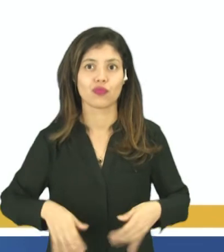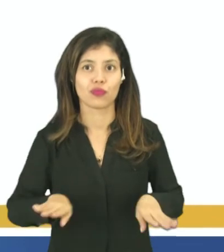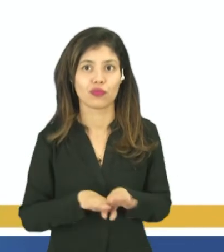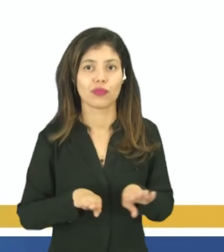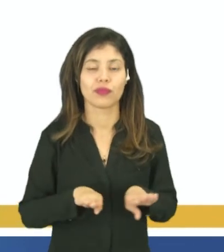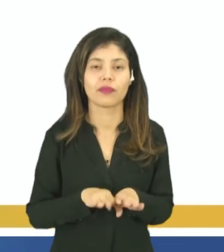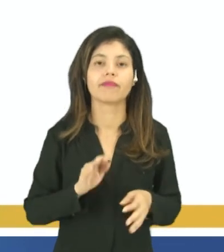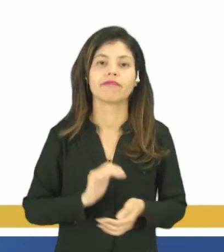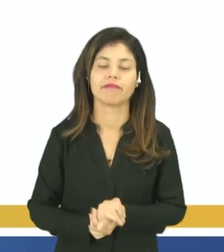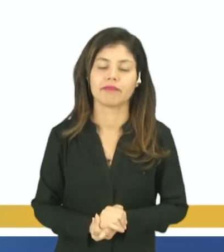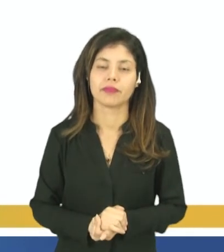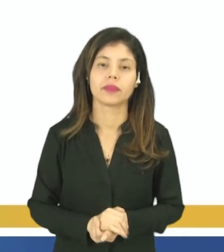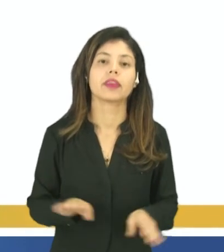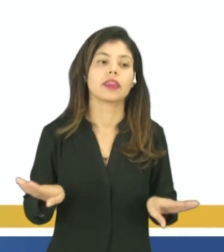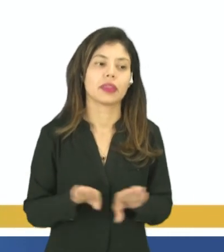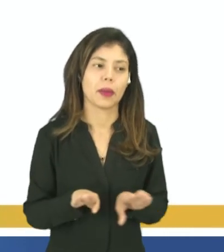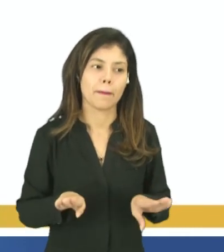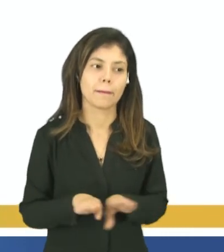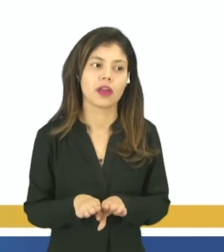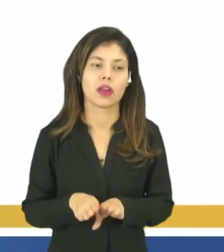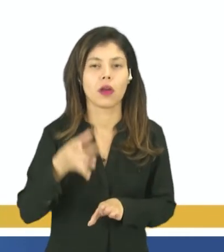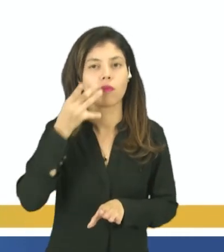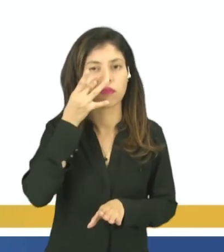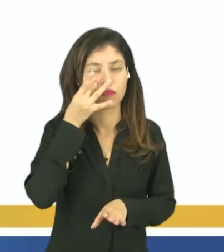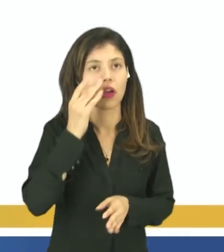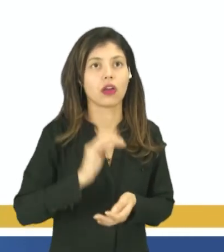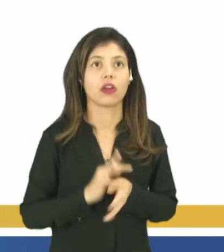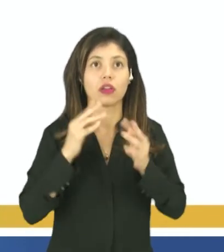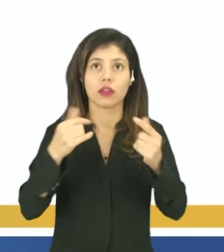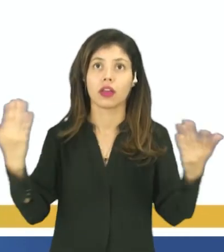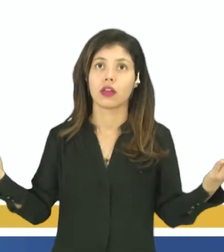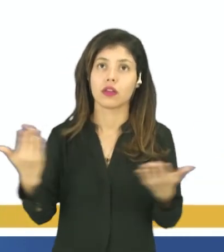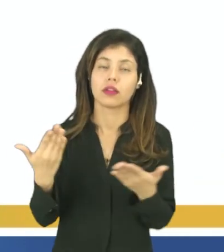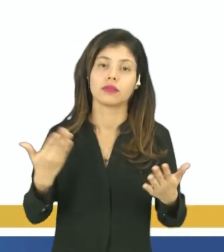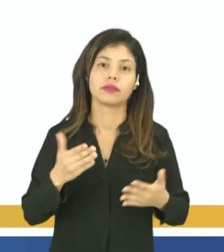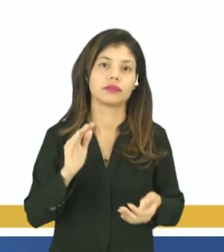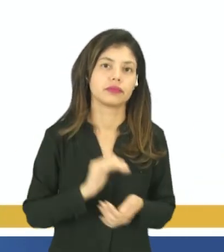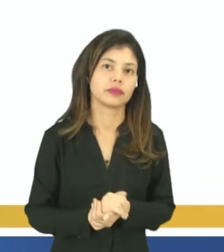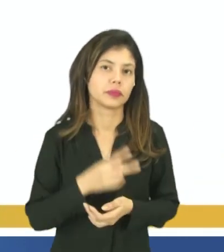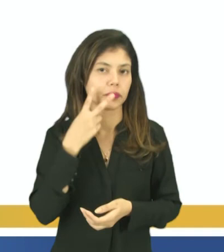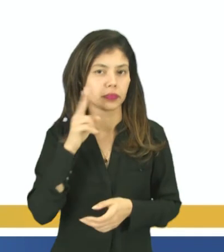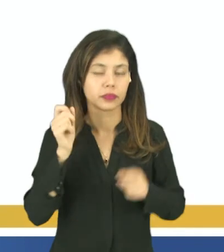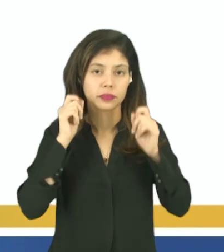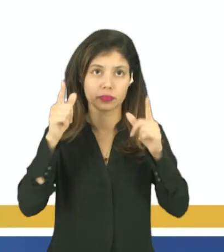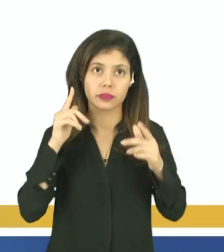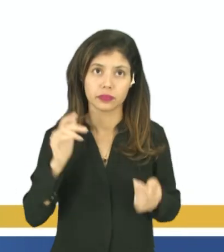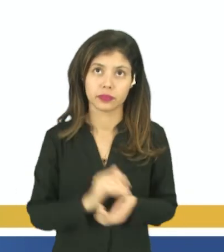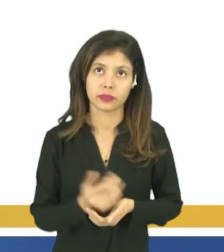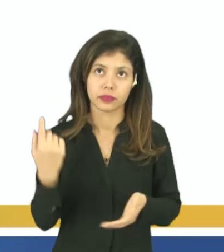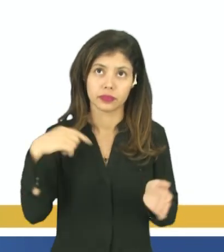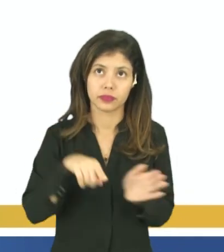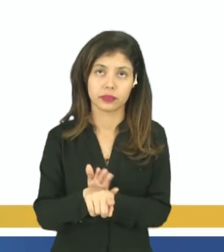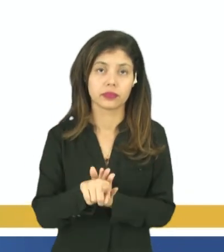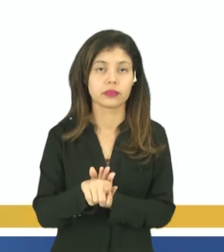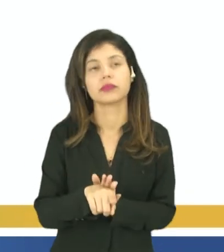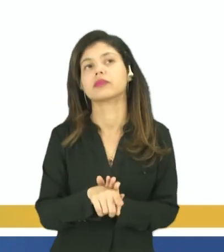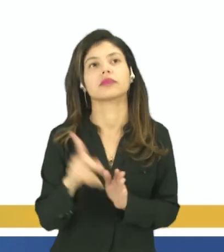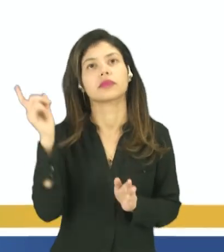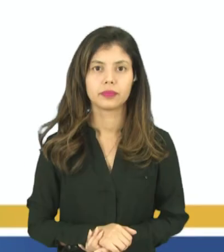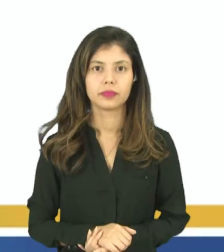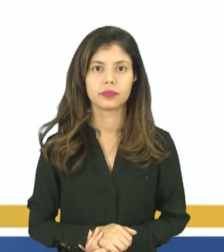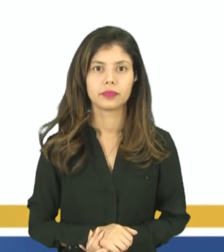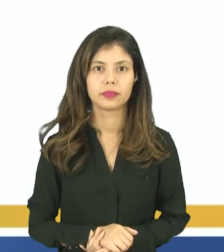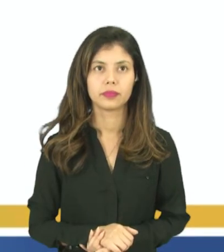crise humanitária. Com isso, a gente vai para o nosso exercício e você fique bem atenção para essa questão que está aí, que não é